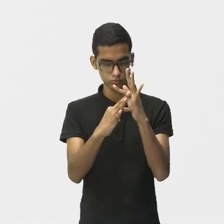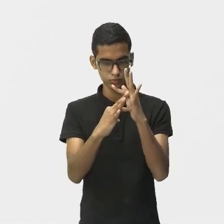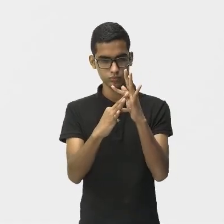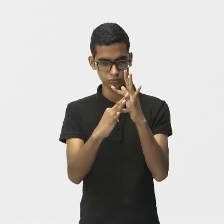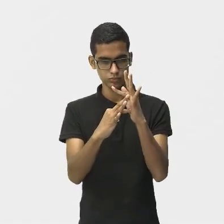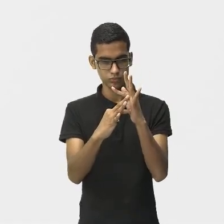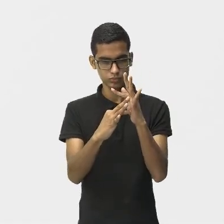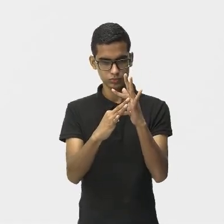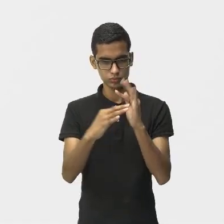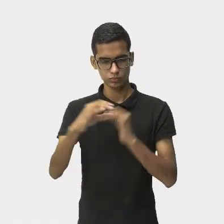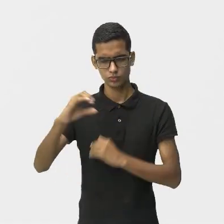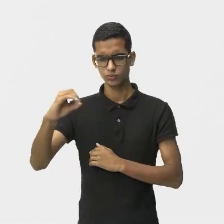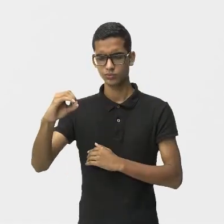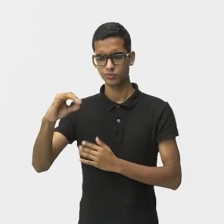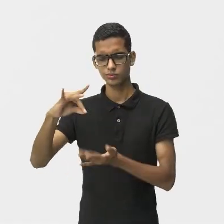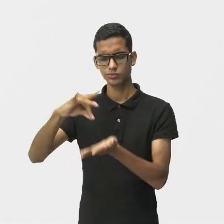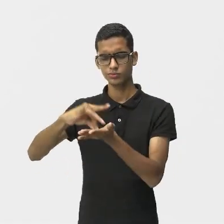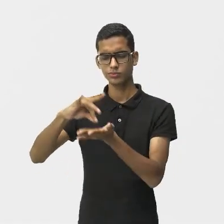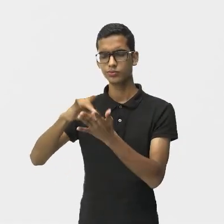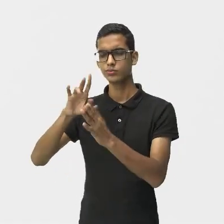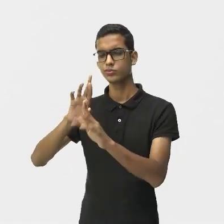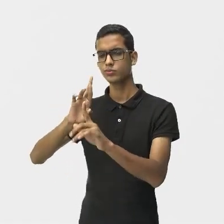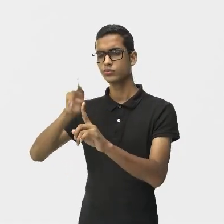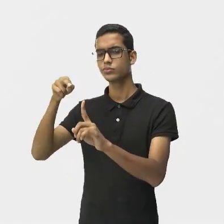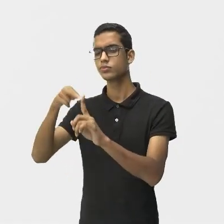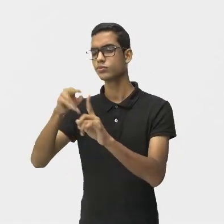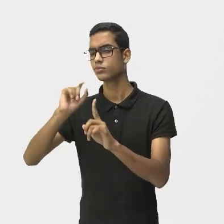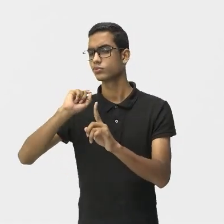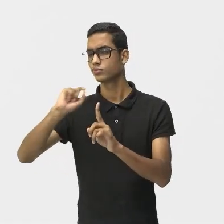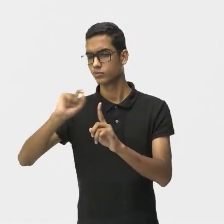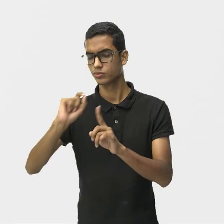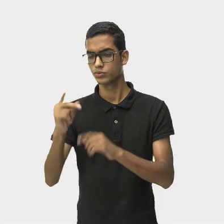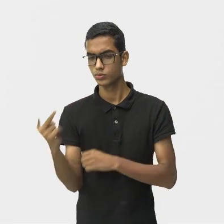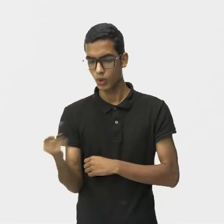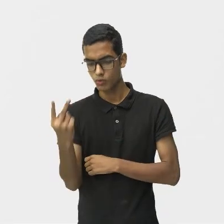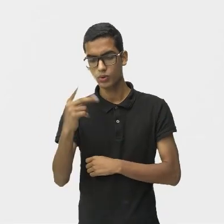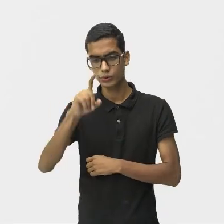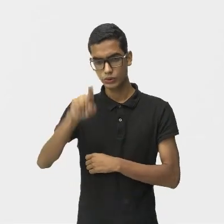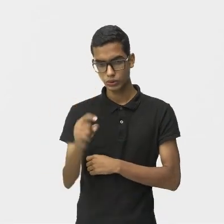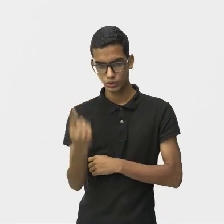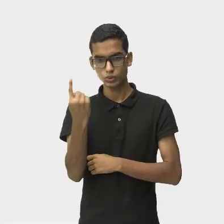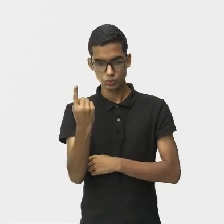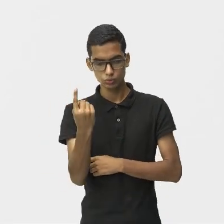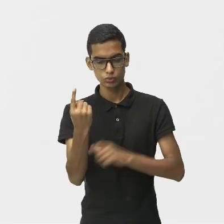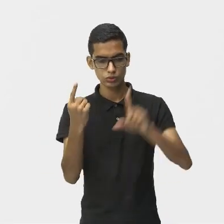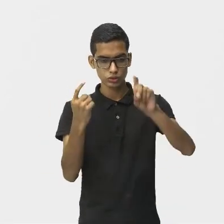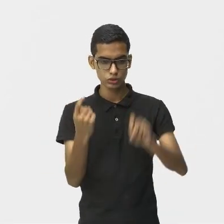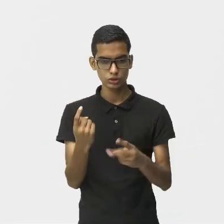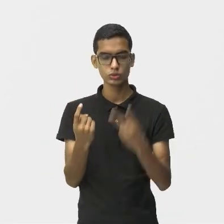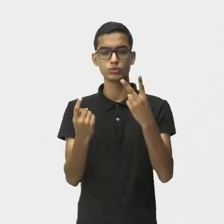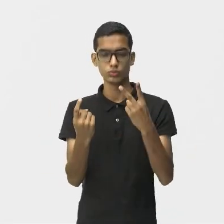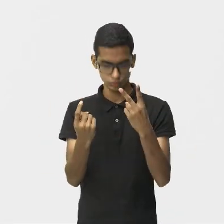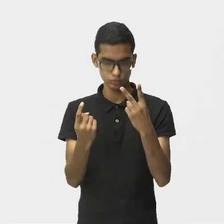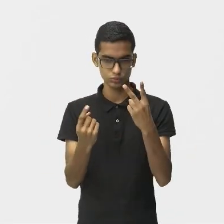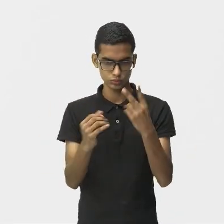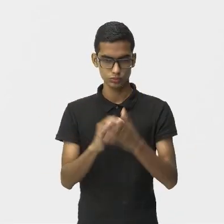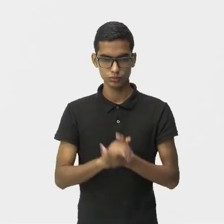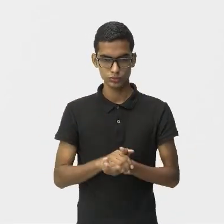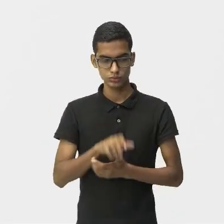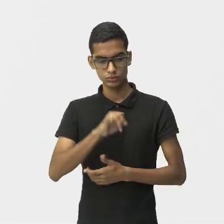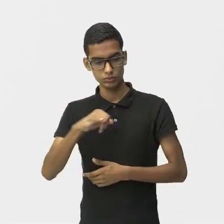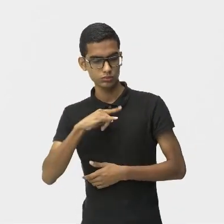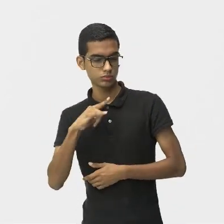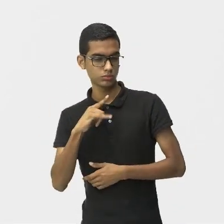zeros reais, ele está se referindo aos valores de x1 e x2, caso haja